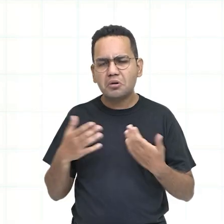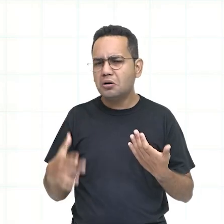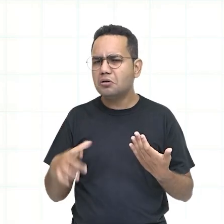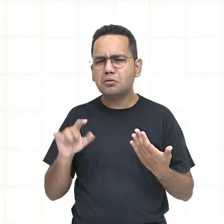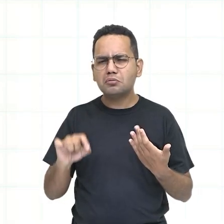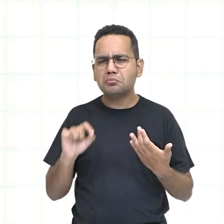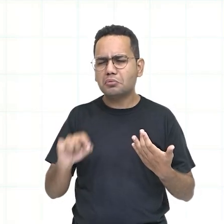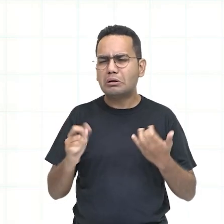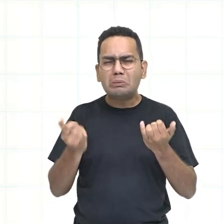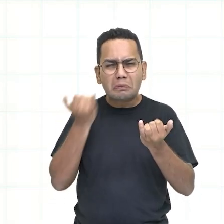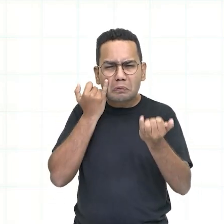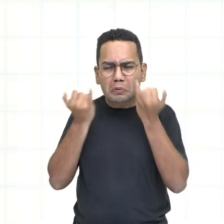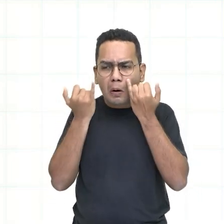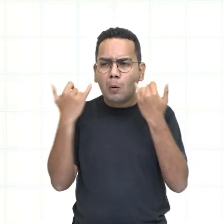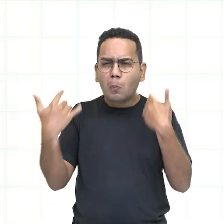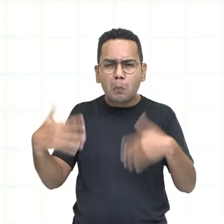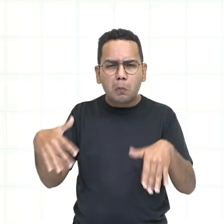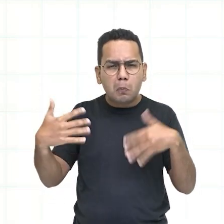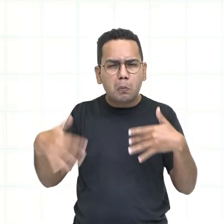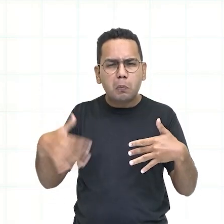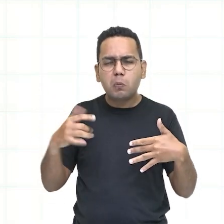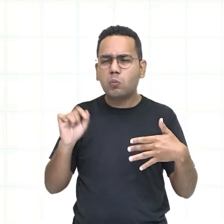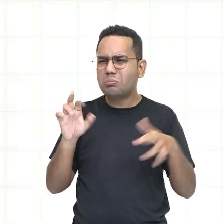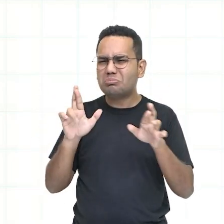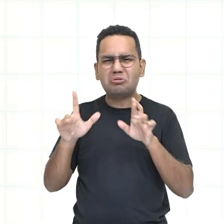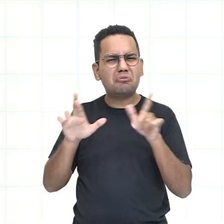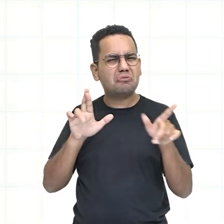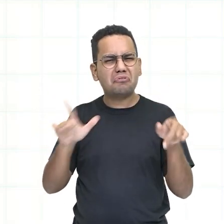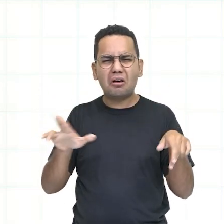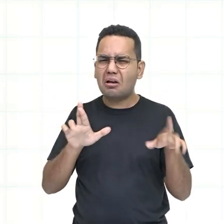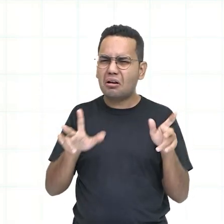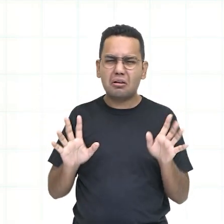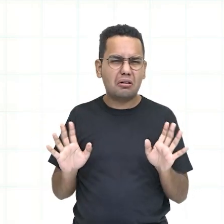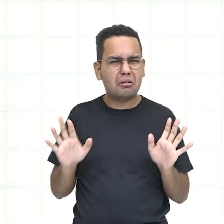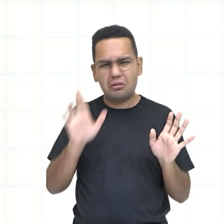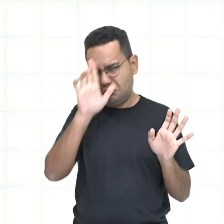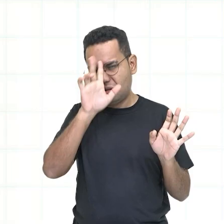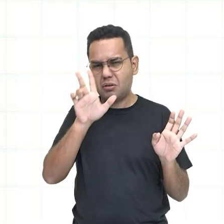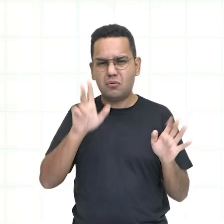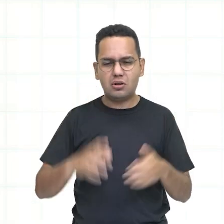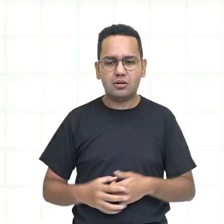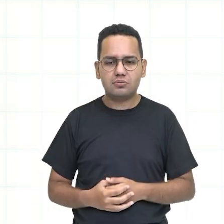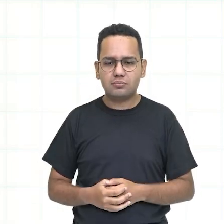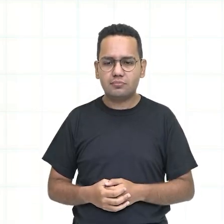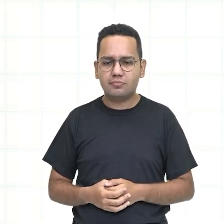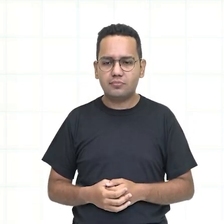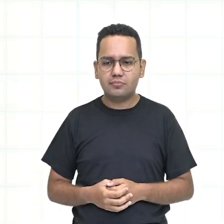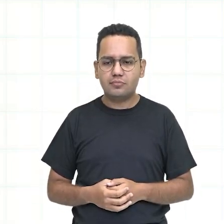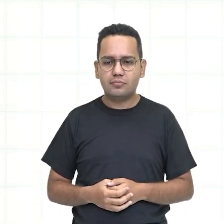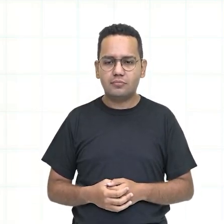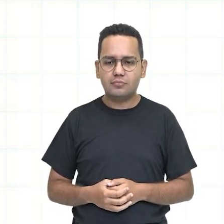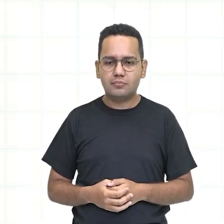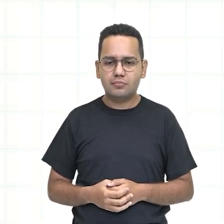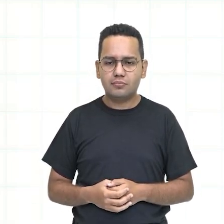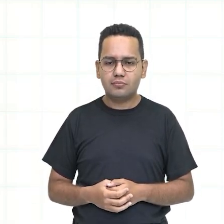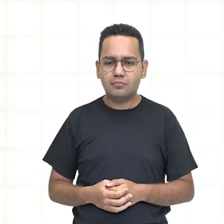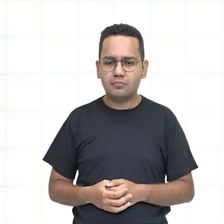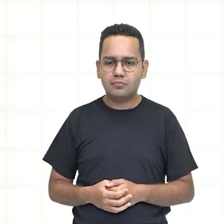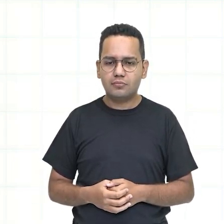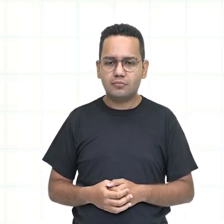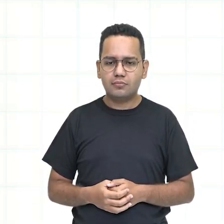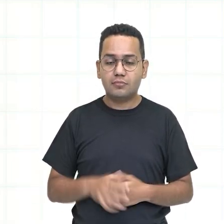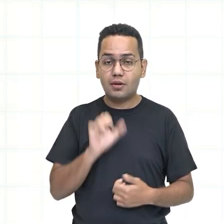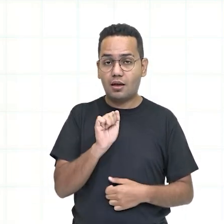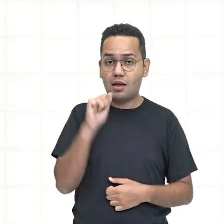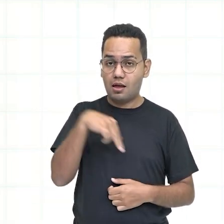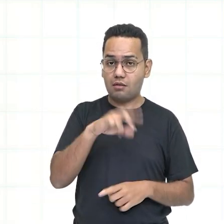Informação trocada, né? Errada. E aí ele continua, and, olha, mais uma linking